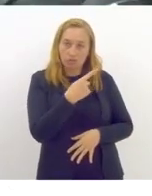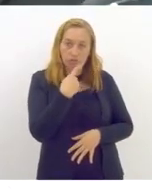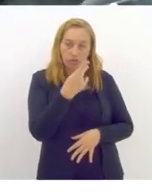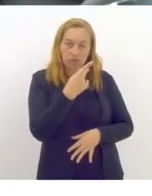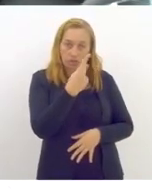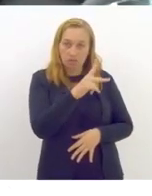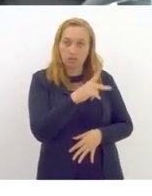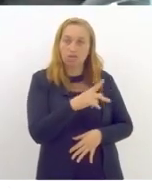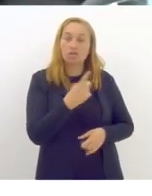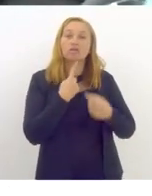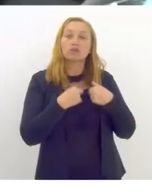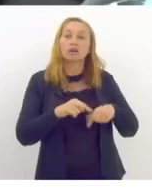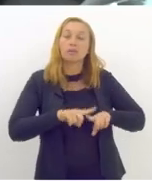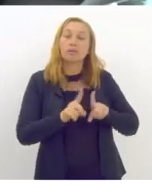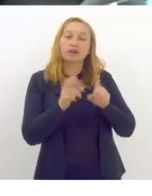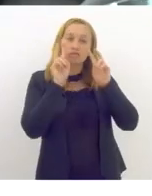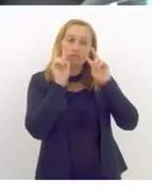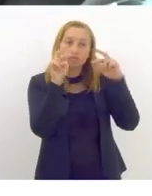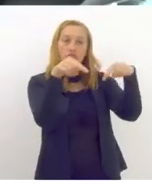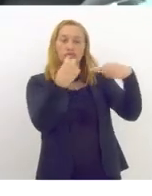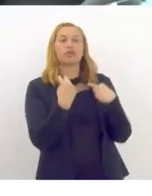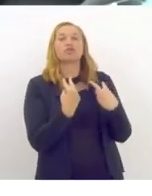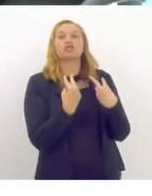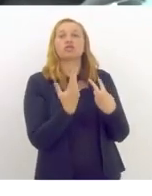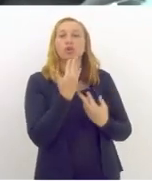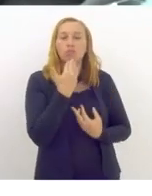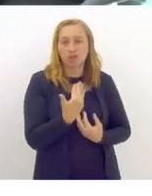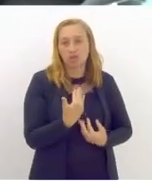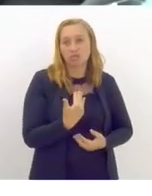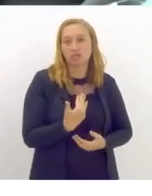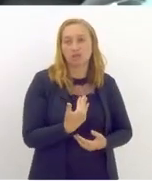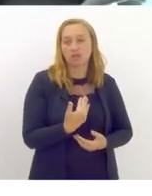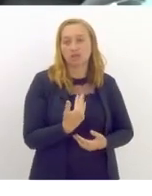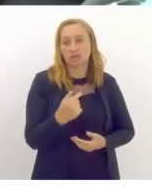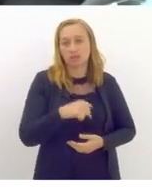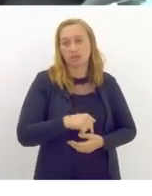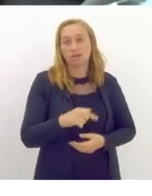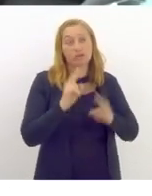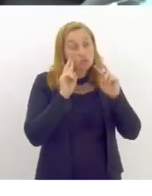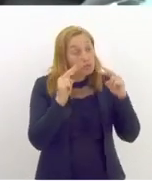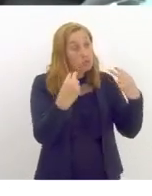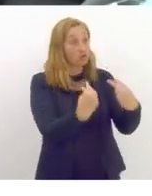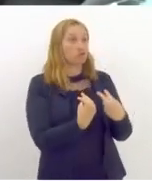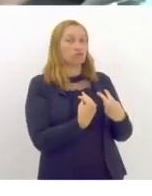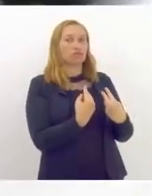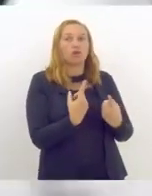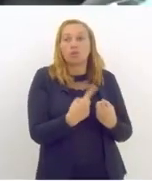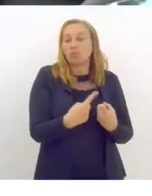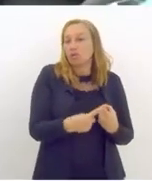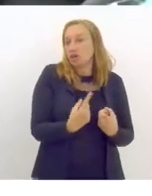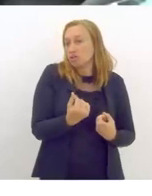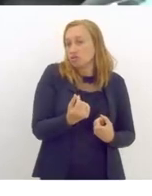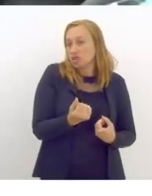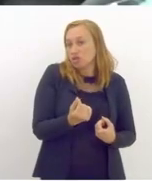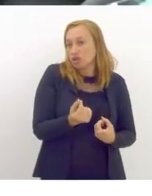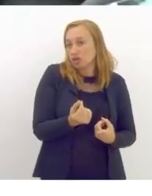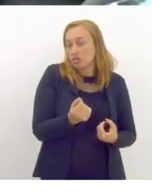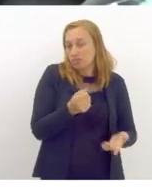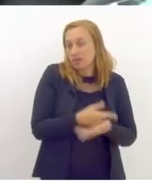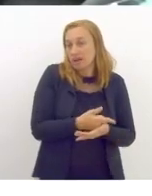mas nos enxerguem Esse é o pedido que eu faço aqui nos enxerguem porque essa conta vai chegar para